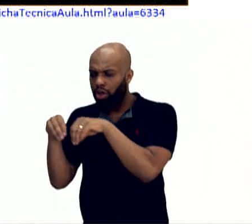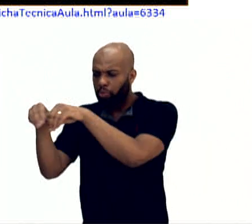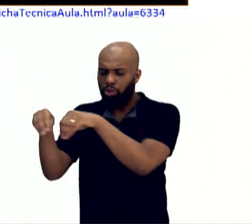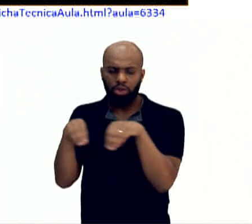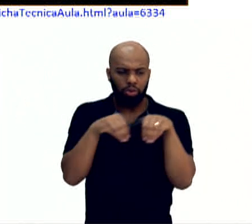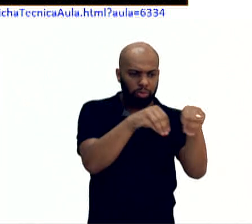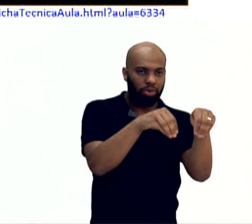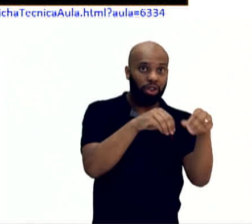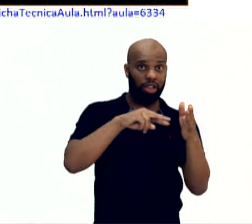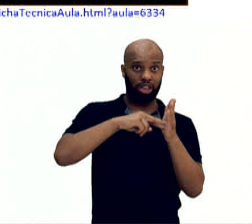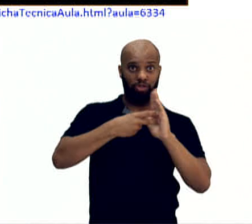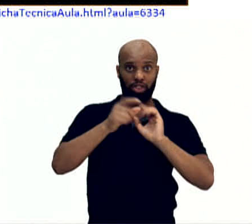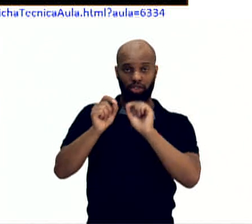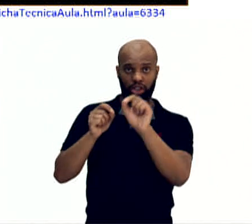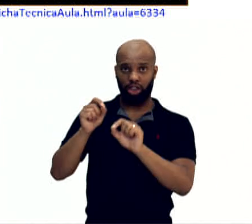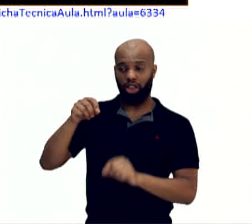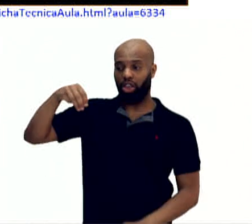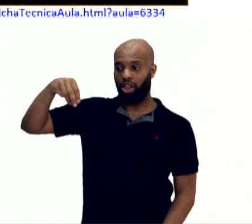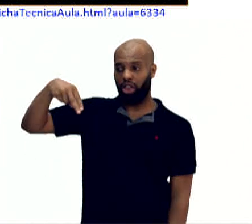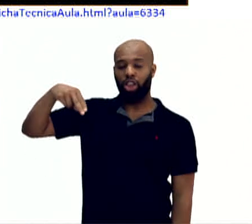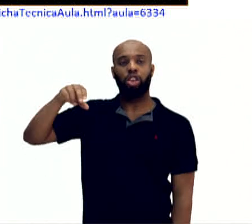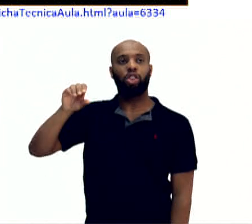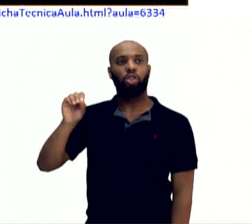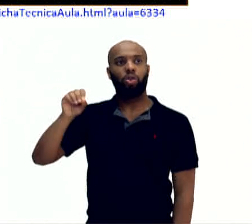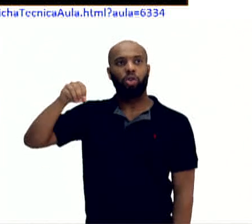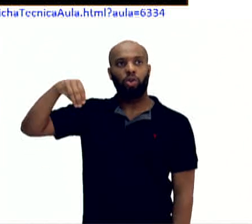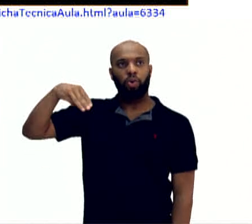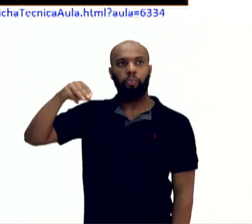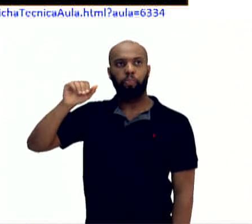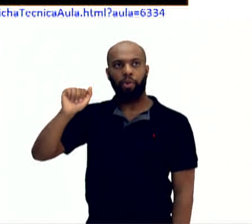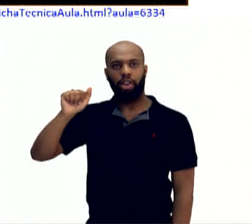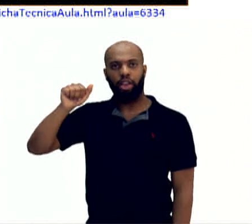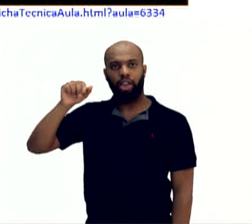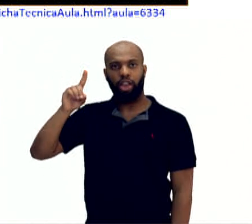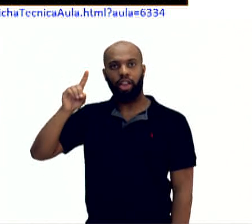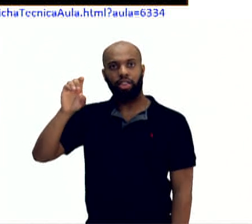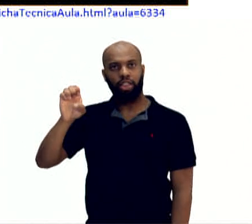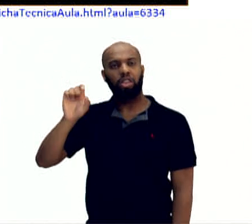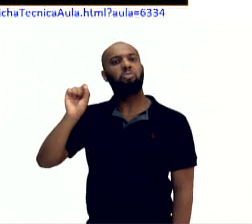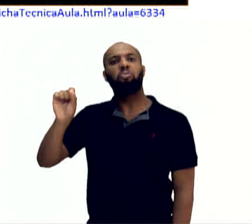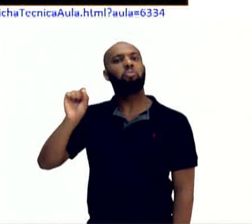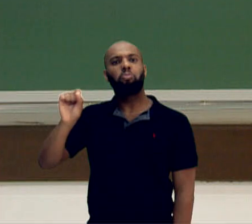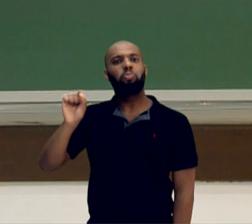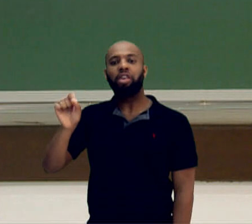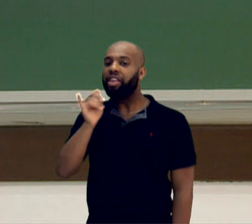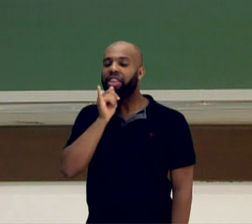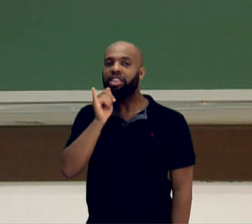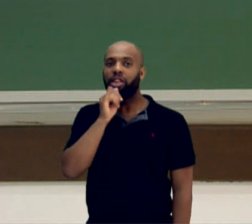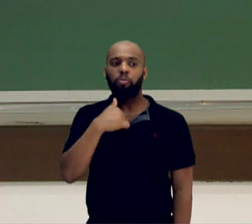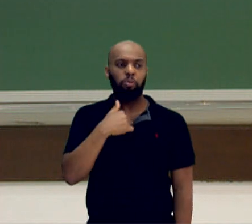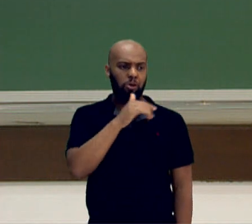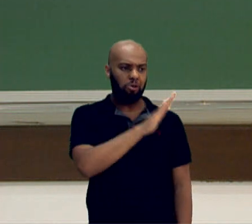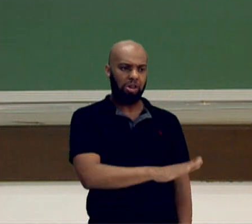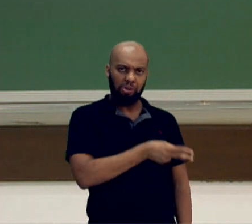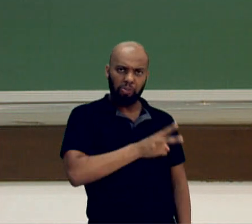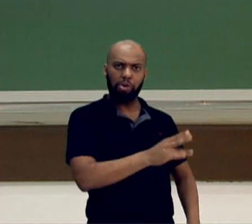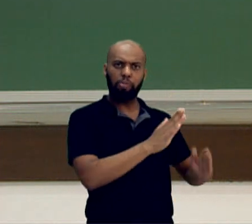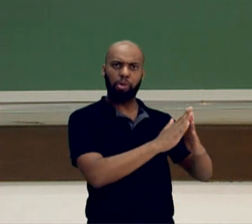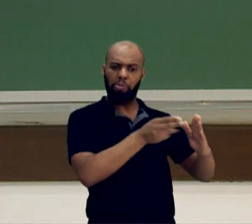essa palavra nômade eu já ouvi lá na aula de história. É verdade, o que é ser nômade? É eu não parar em um lugar,